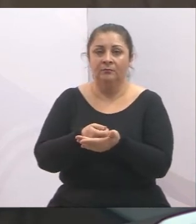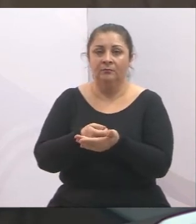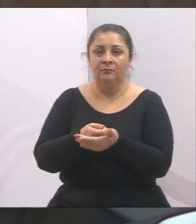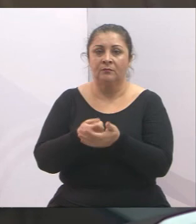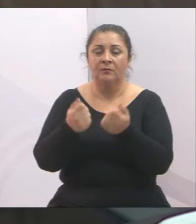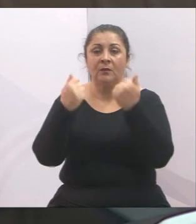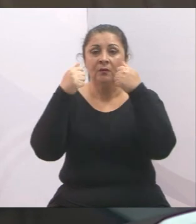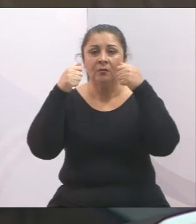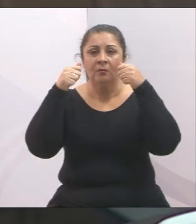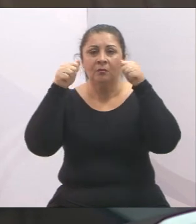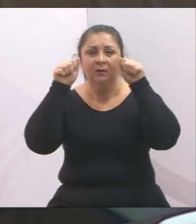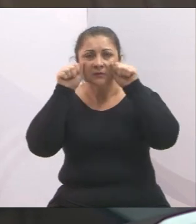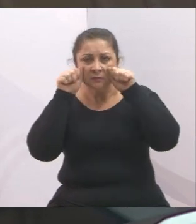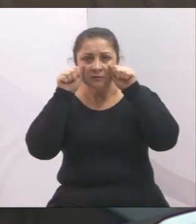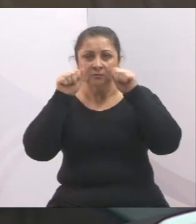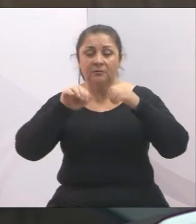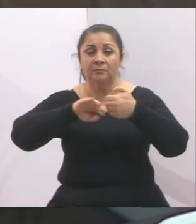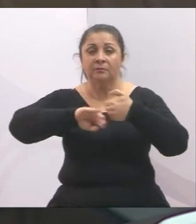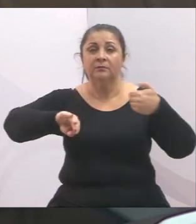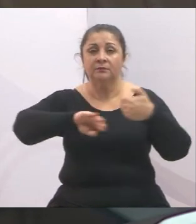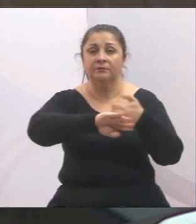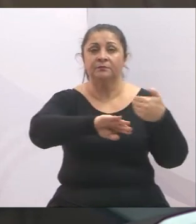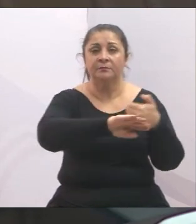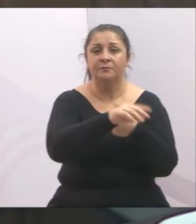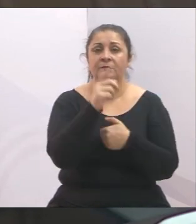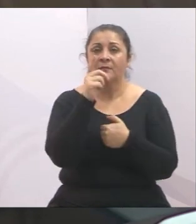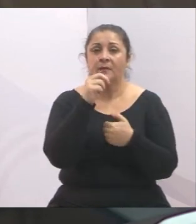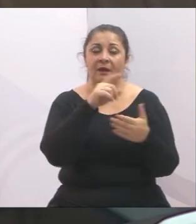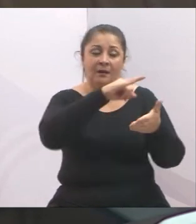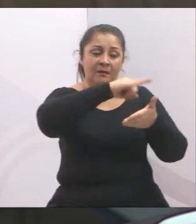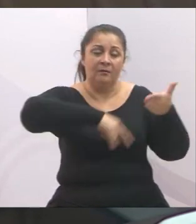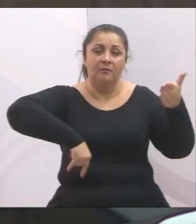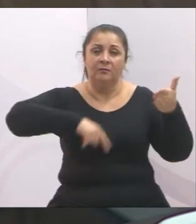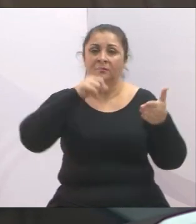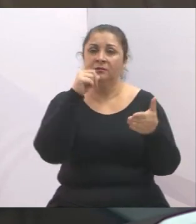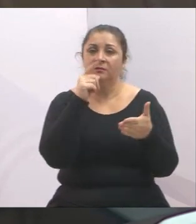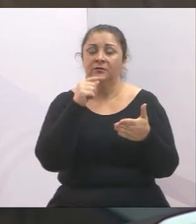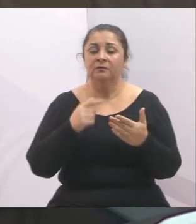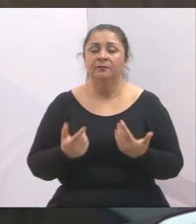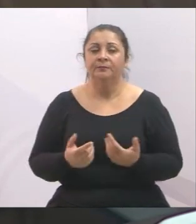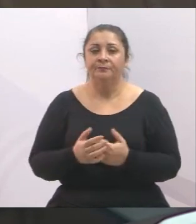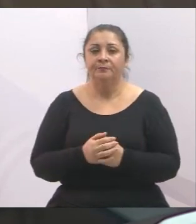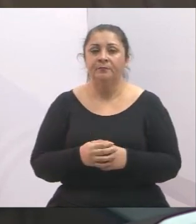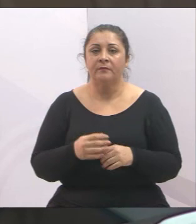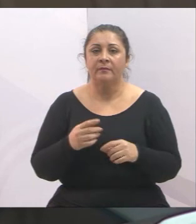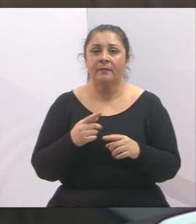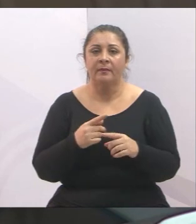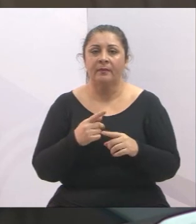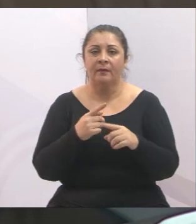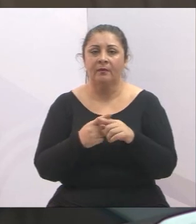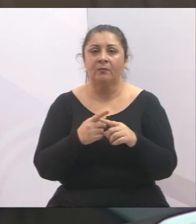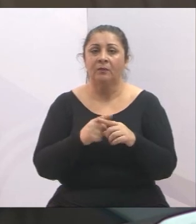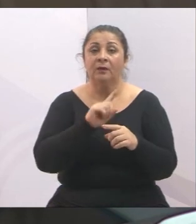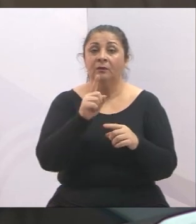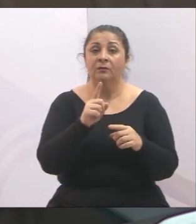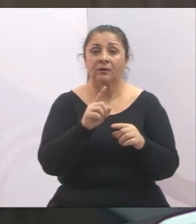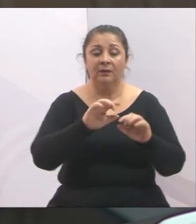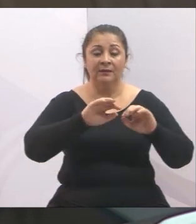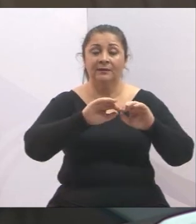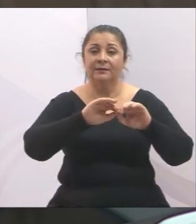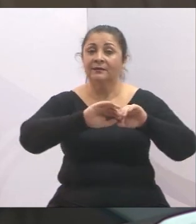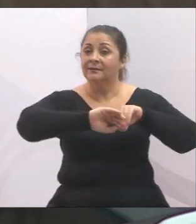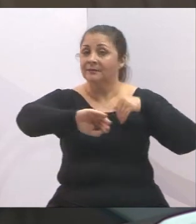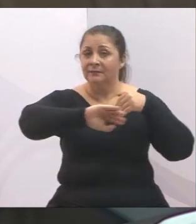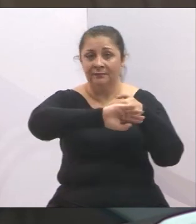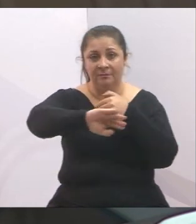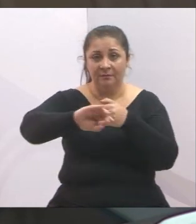para separar as contas de água que chega no condomínio, por não ser ir direta por apartamento e por proprietário.